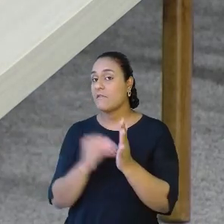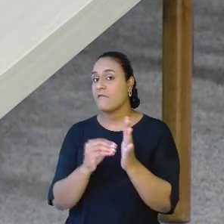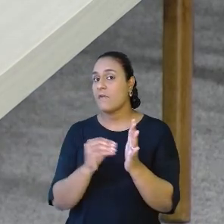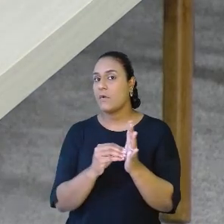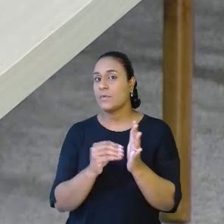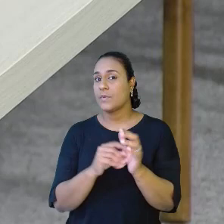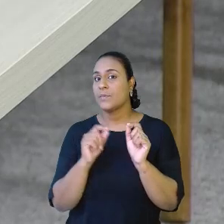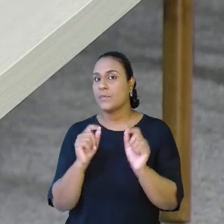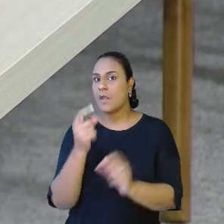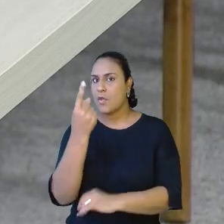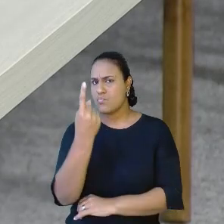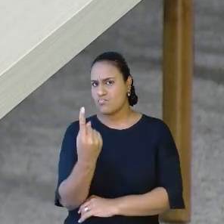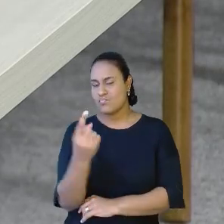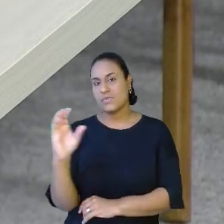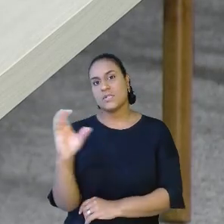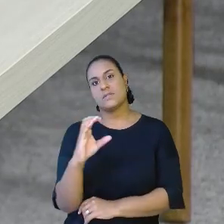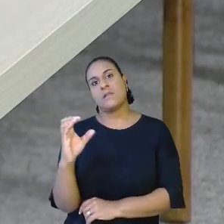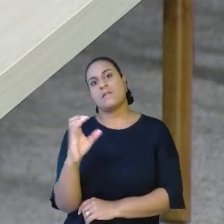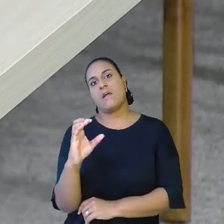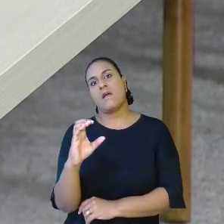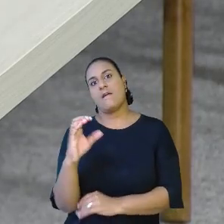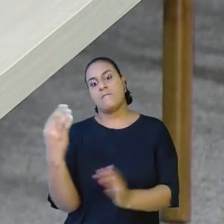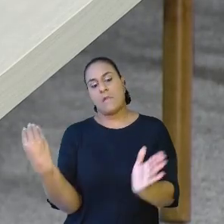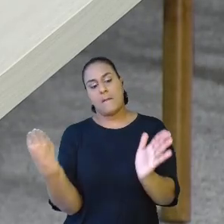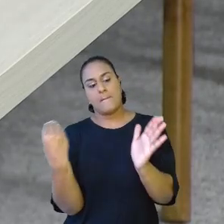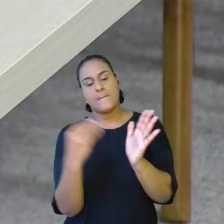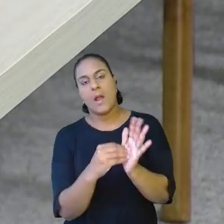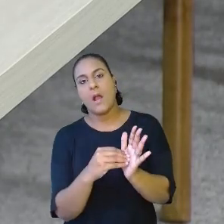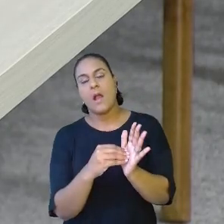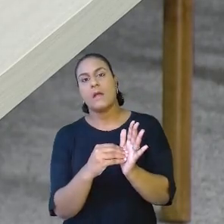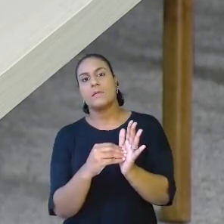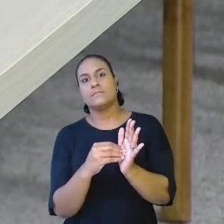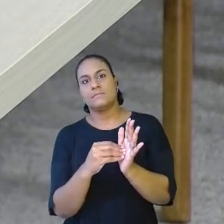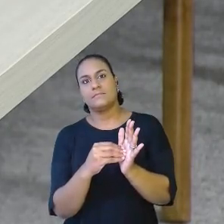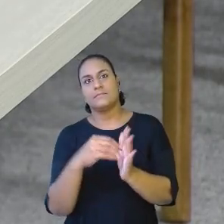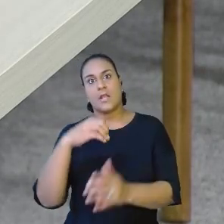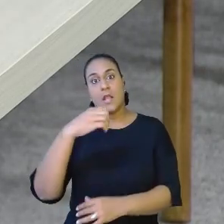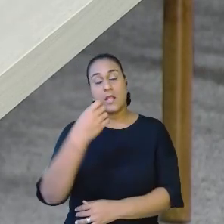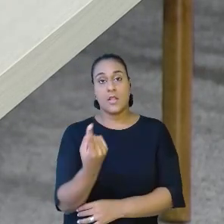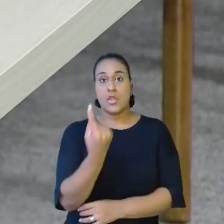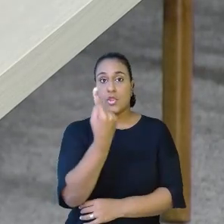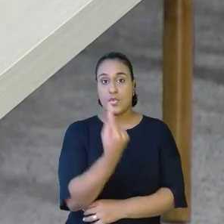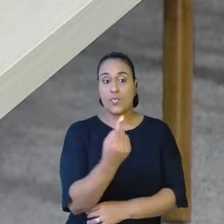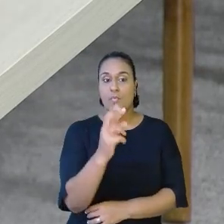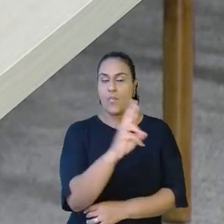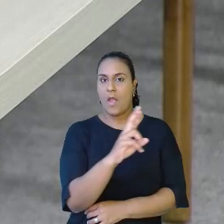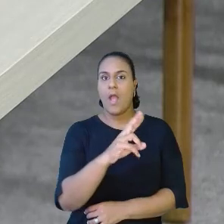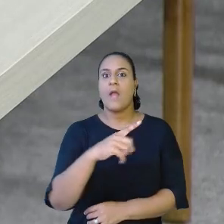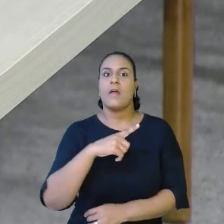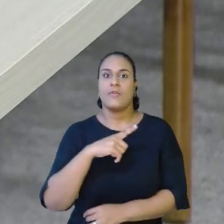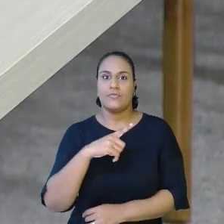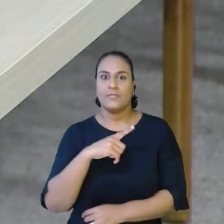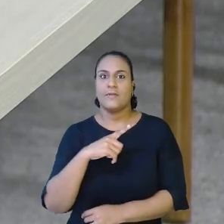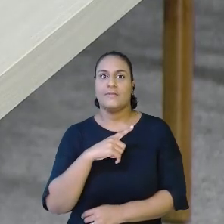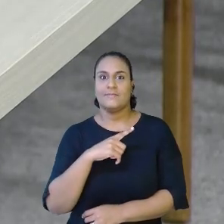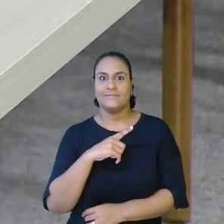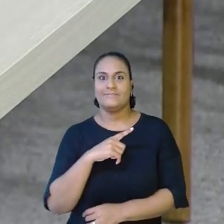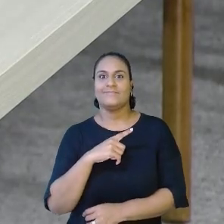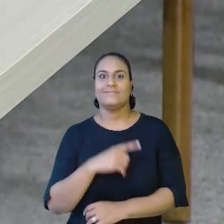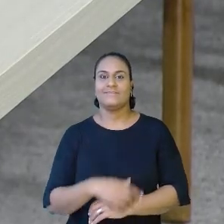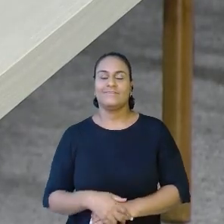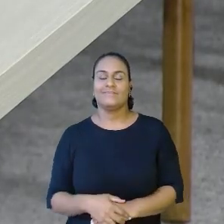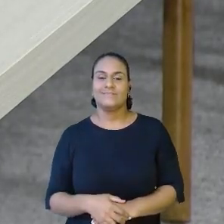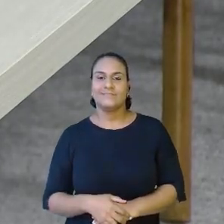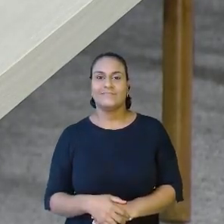ó, este centavo aqui para nós completarmos R$1 e o valor vir para a parte